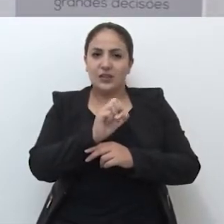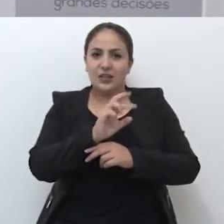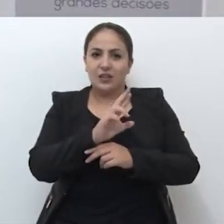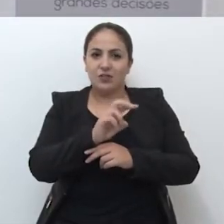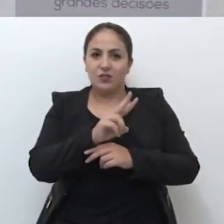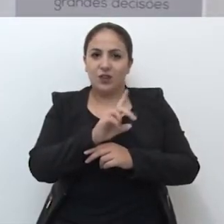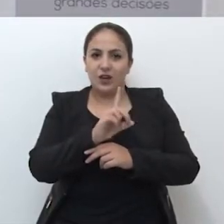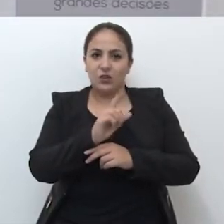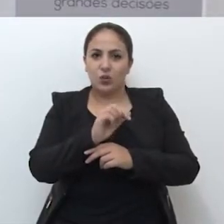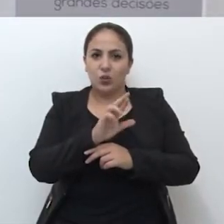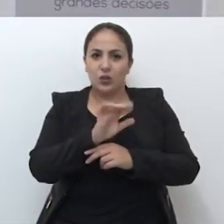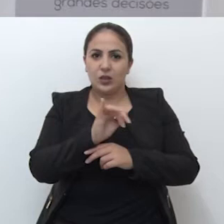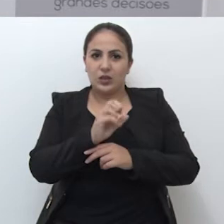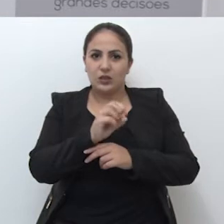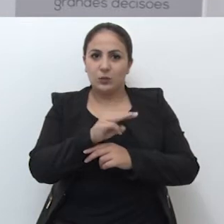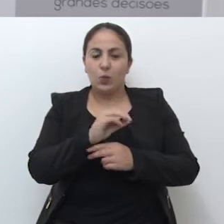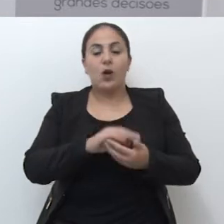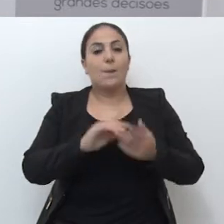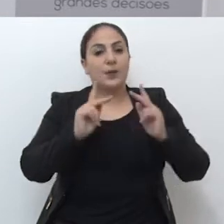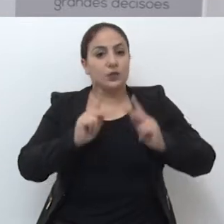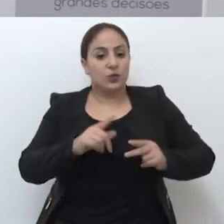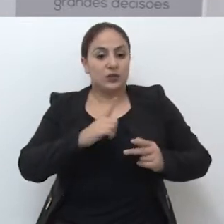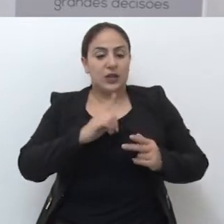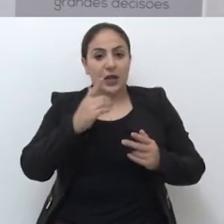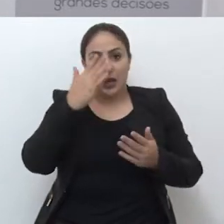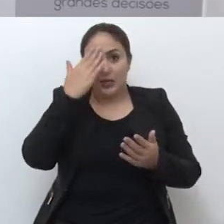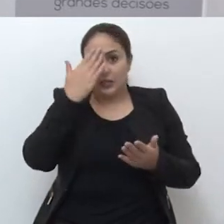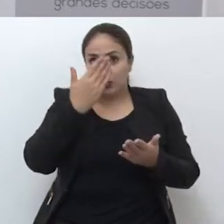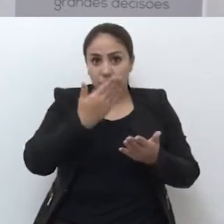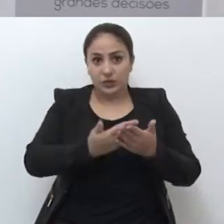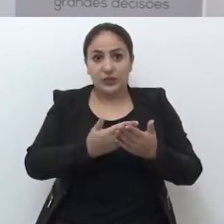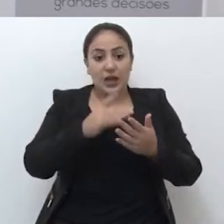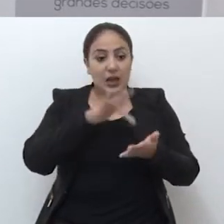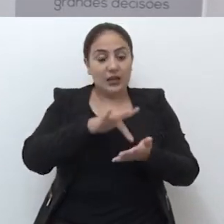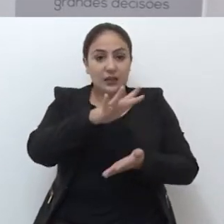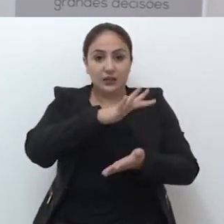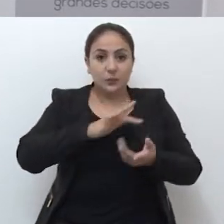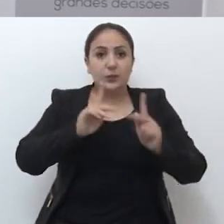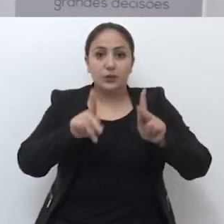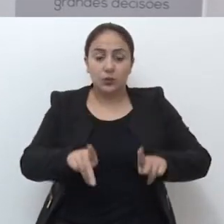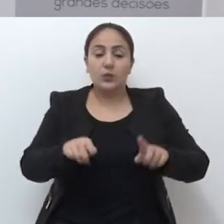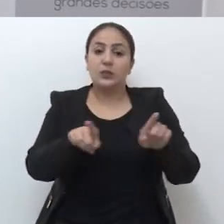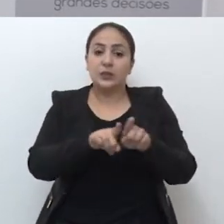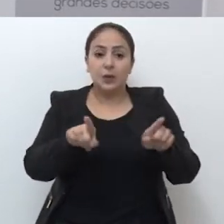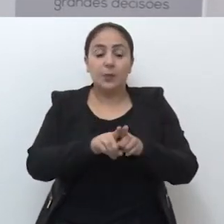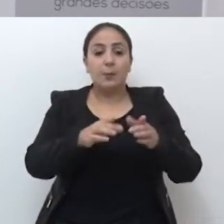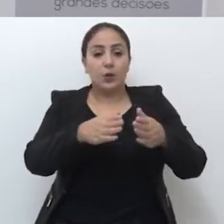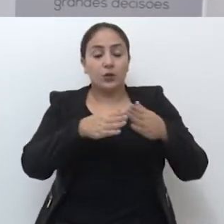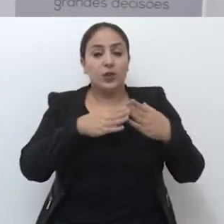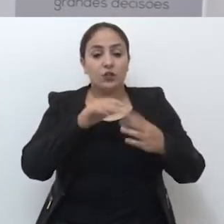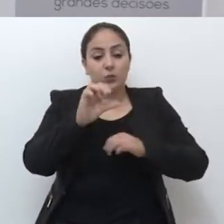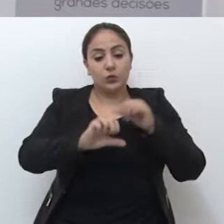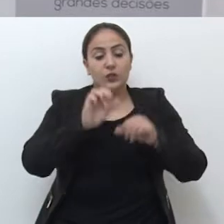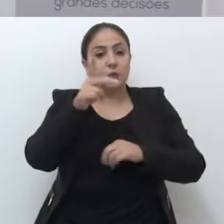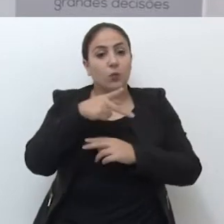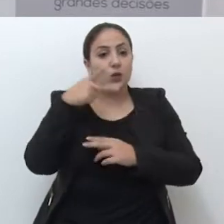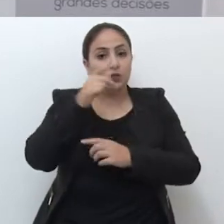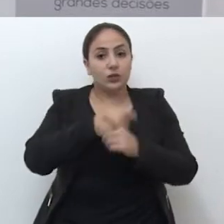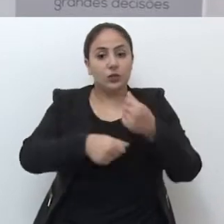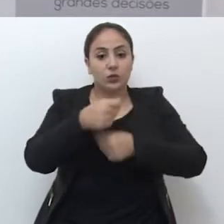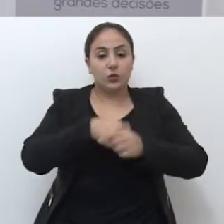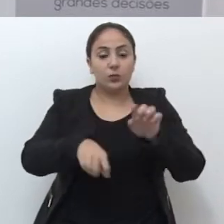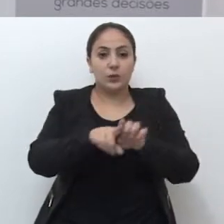por princípio, a crença na realidade concreta e na dignidade das pessoas e, consequentemente, defende mudanças políticas, econômicas,